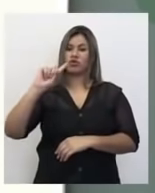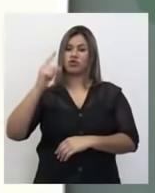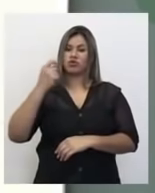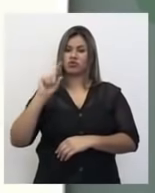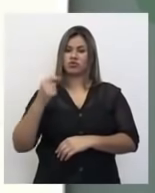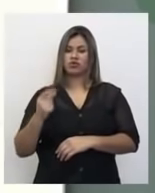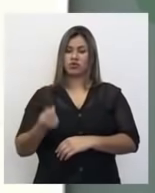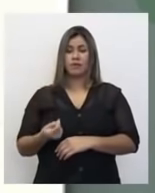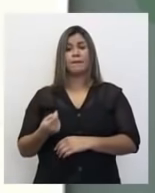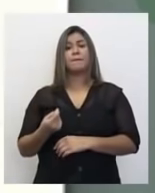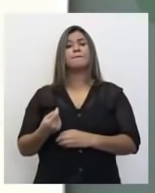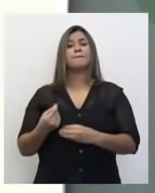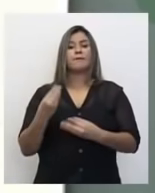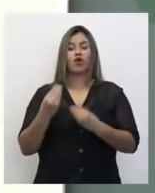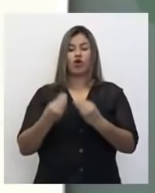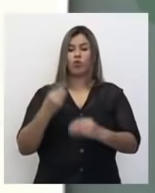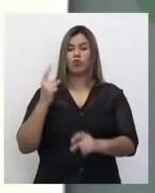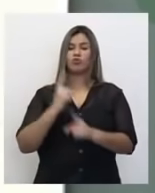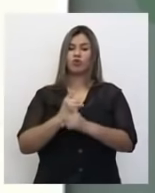meio-dia.